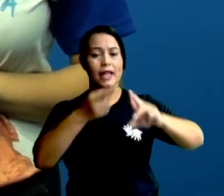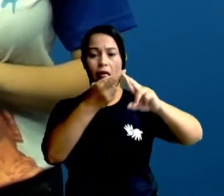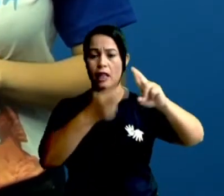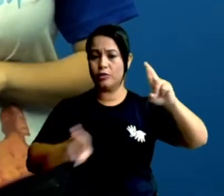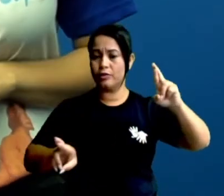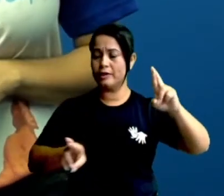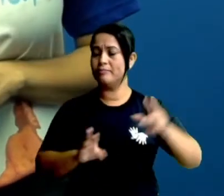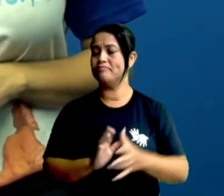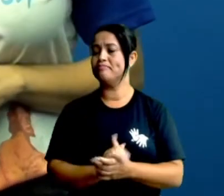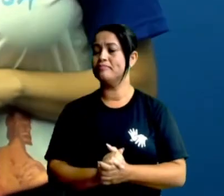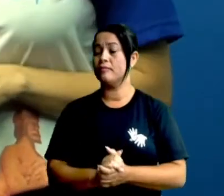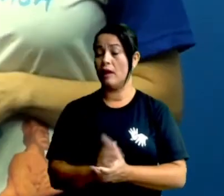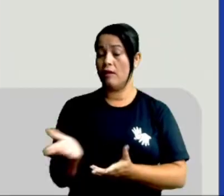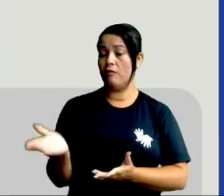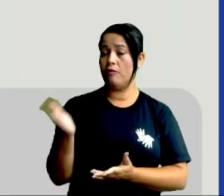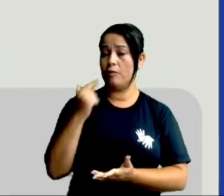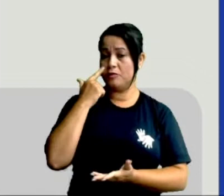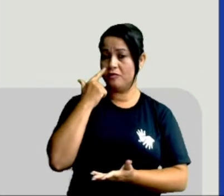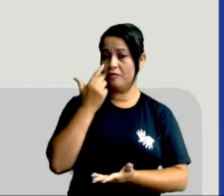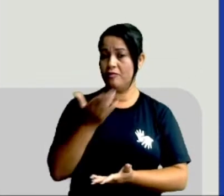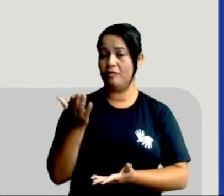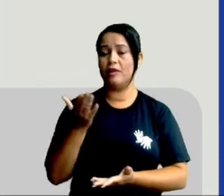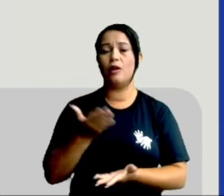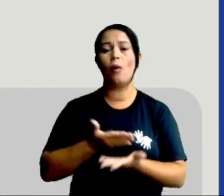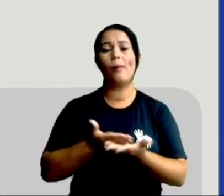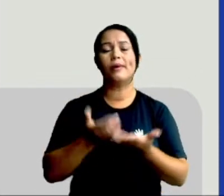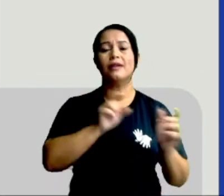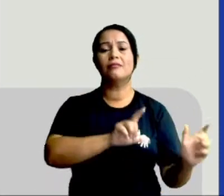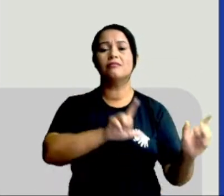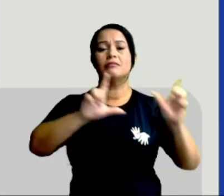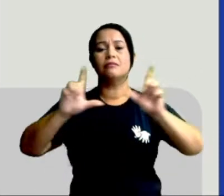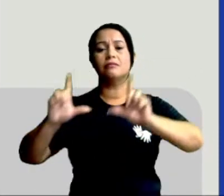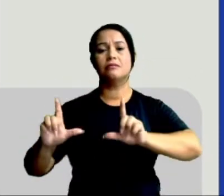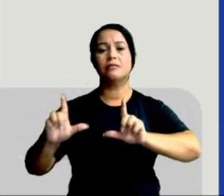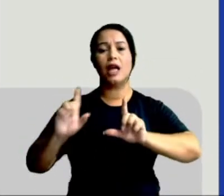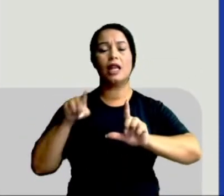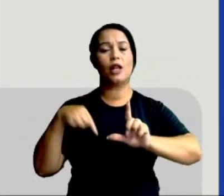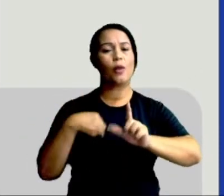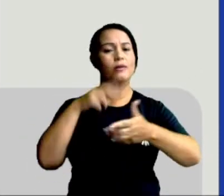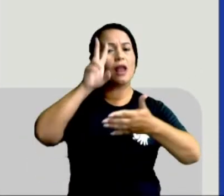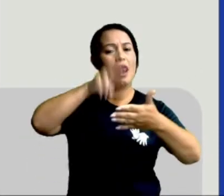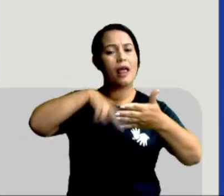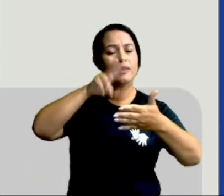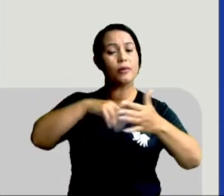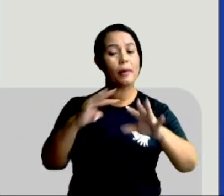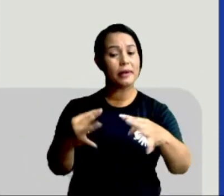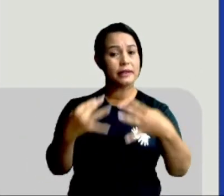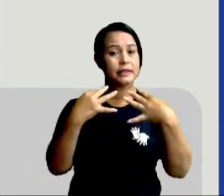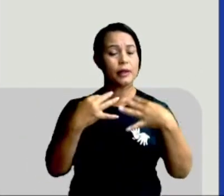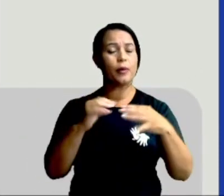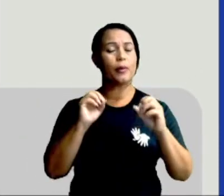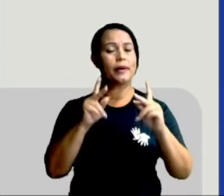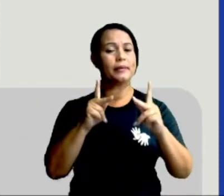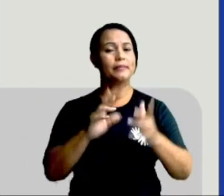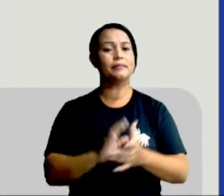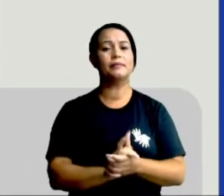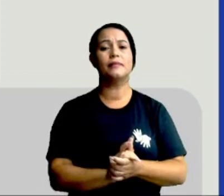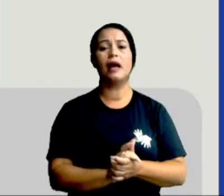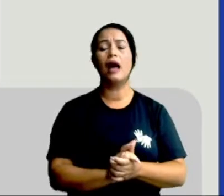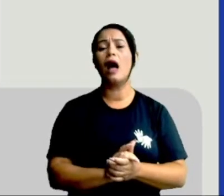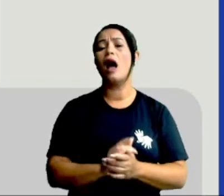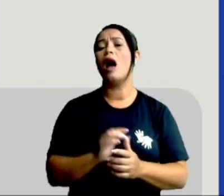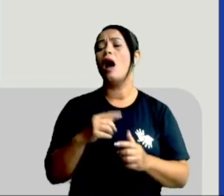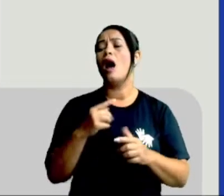religiosa. Então vamos lá, vamos agora aqui começar a nossa leitura e prestar bem atenção, tá? Qual